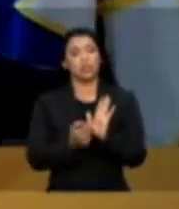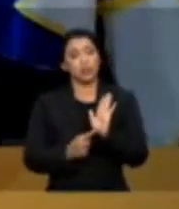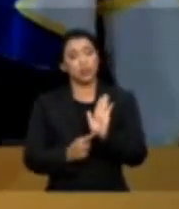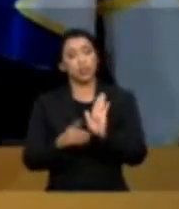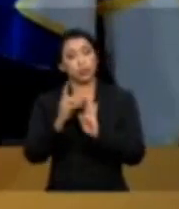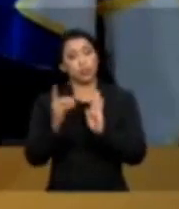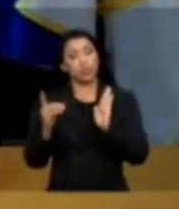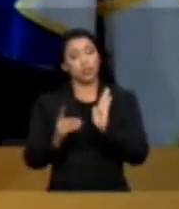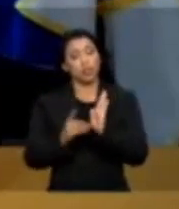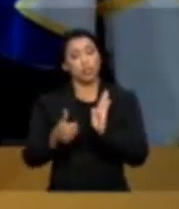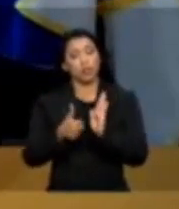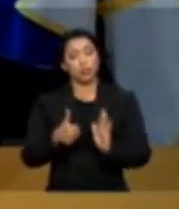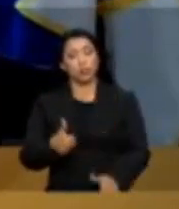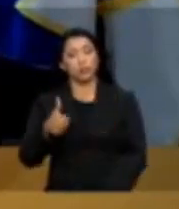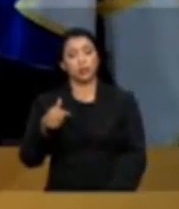no Decreto